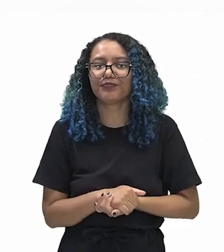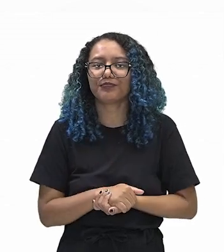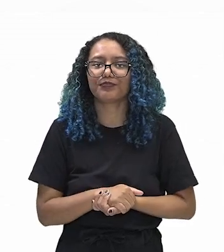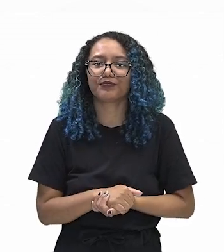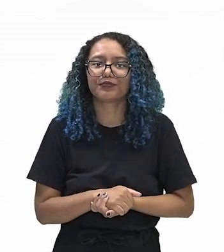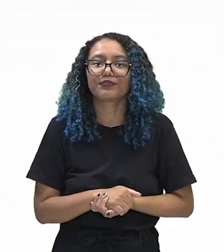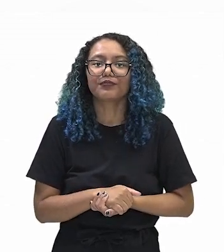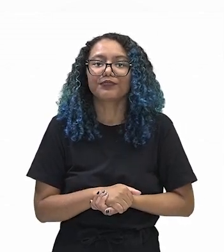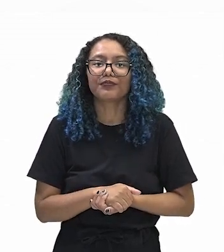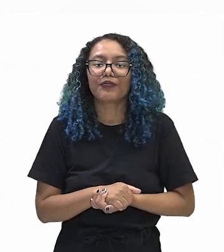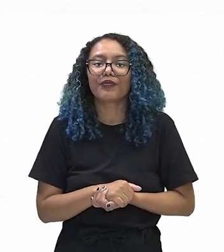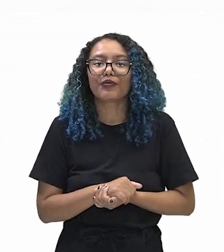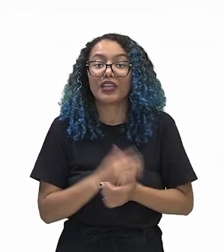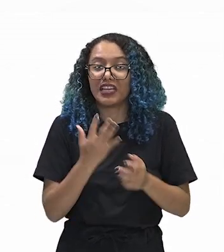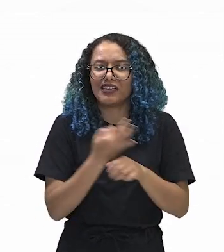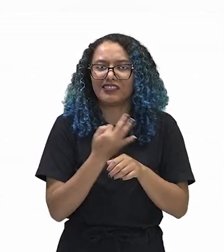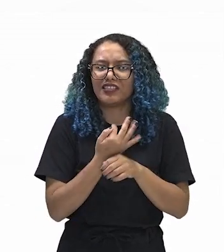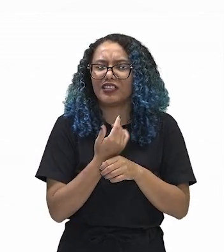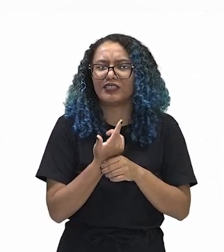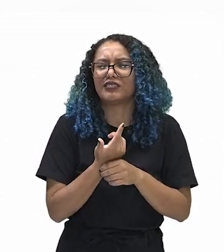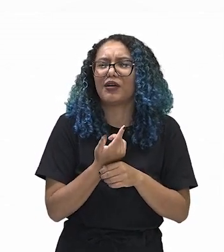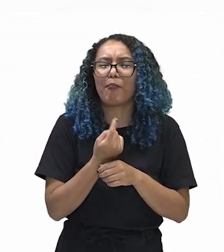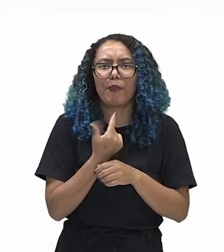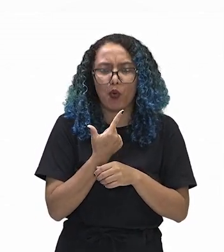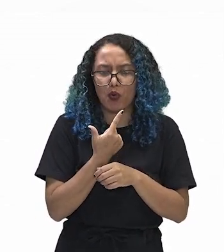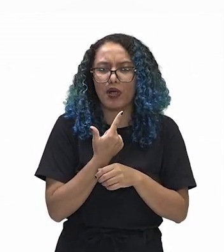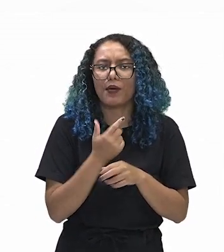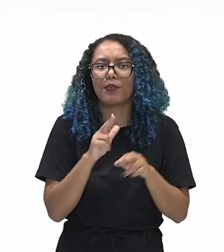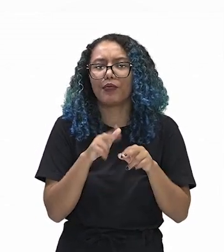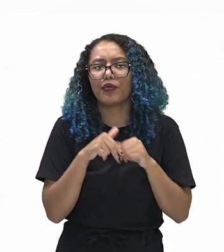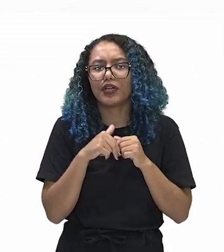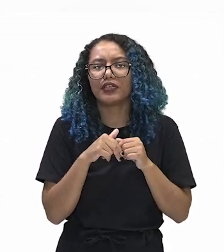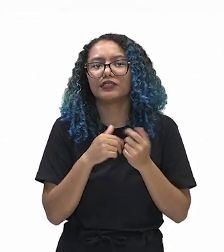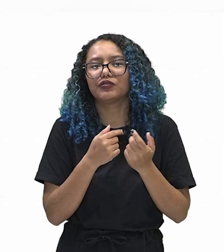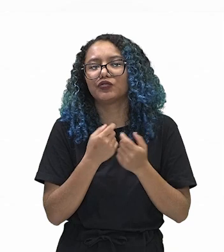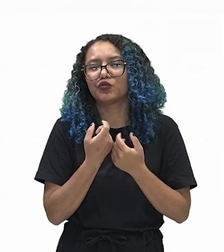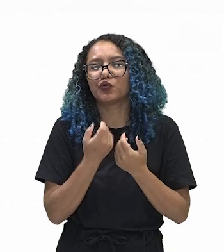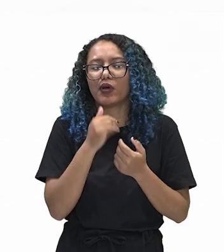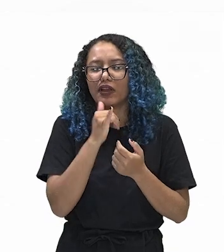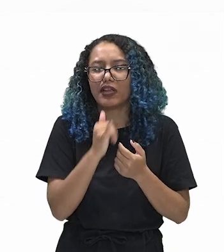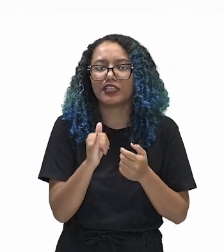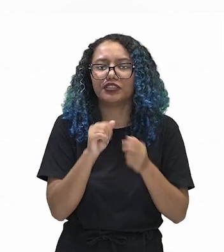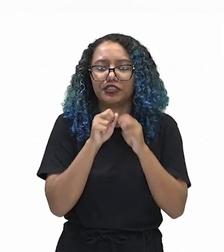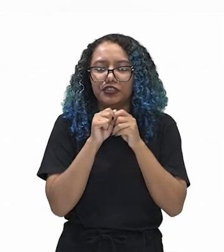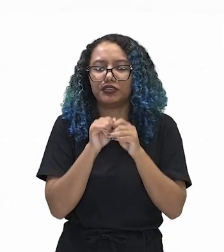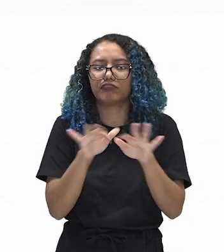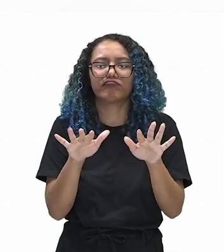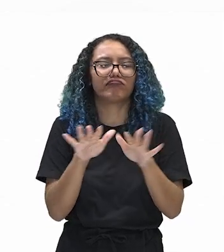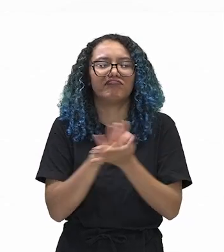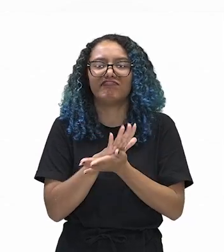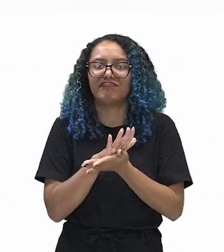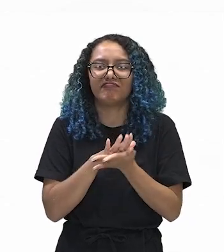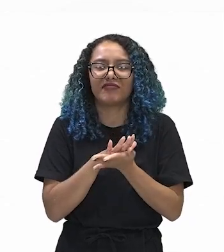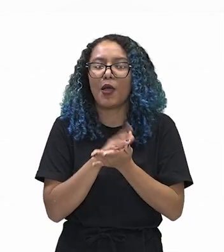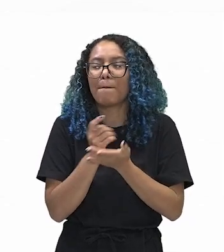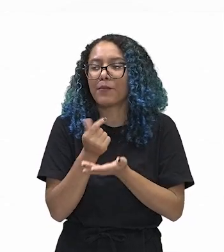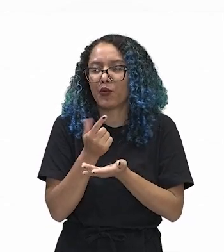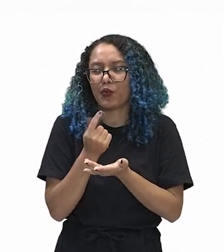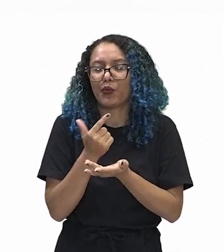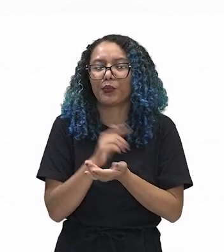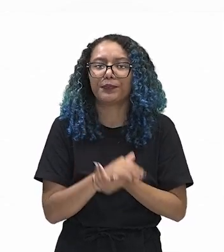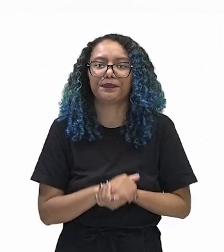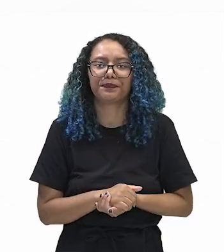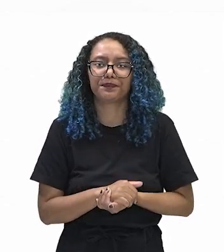tem resistência. Por isso, não há tanta dispersão de energia, tá, pessoal? Não há tanta dispersão de